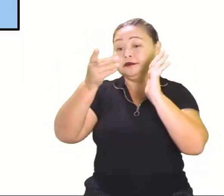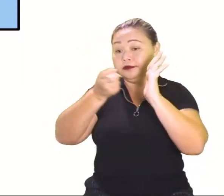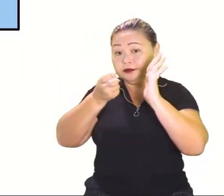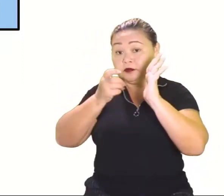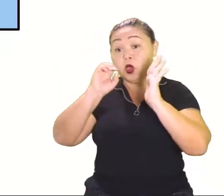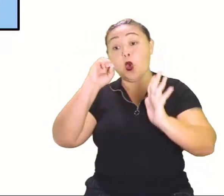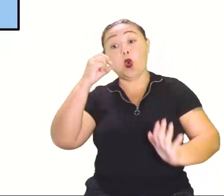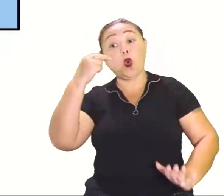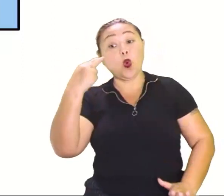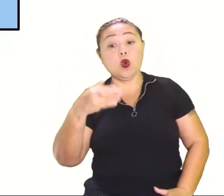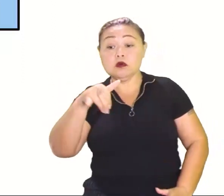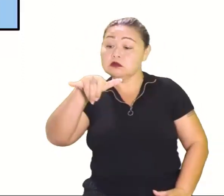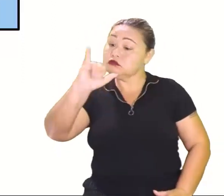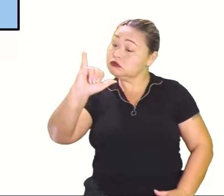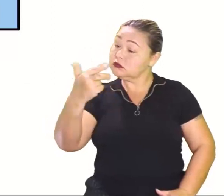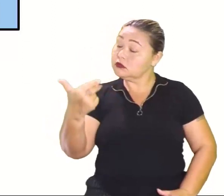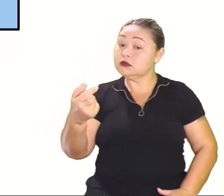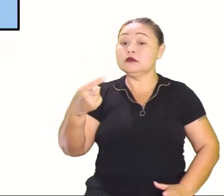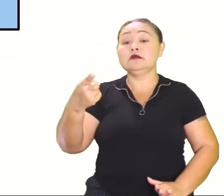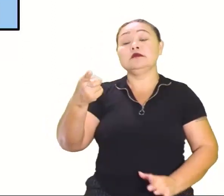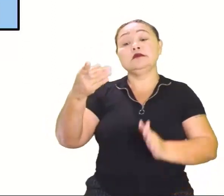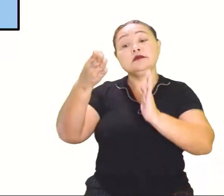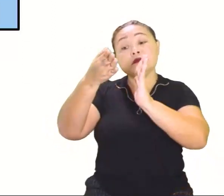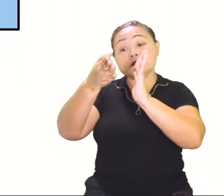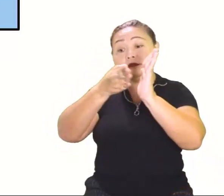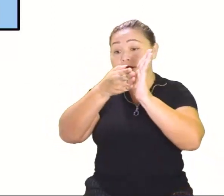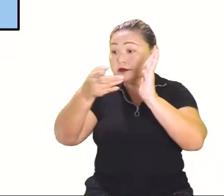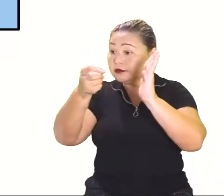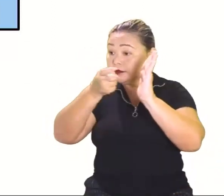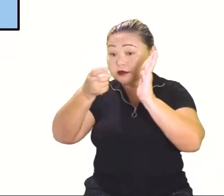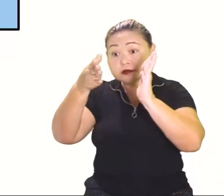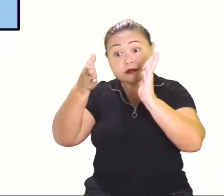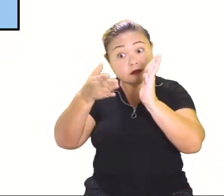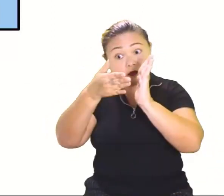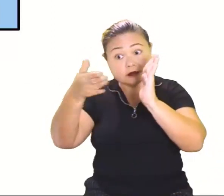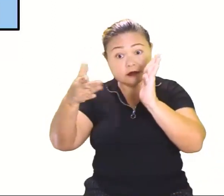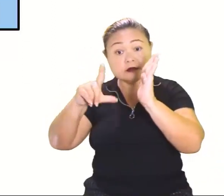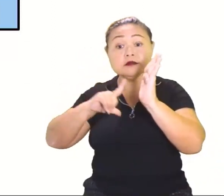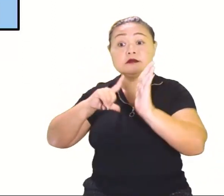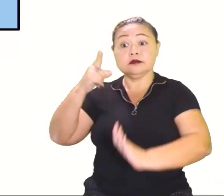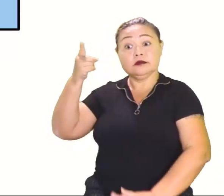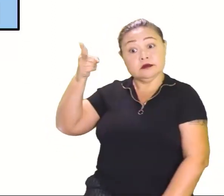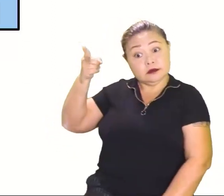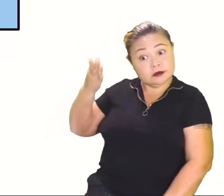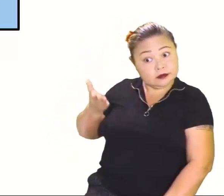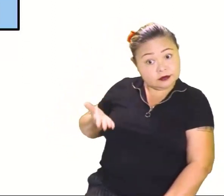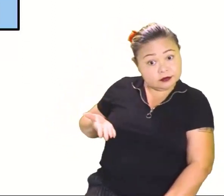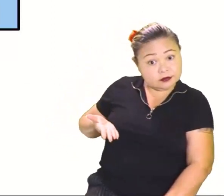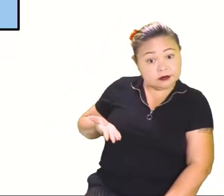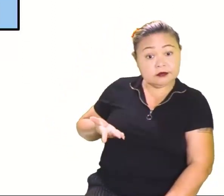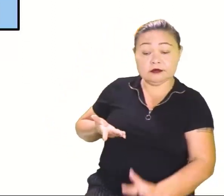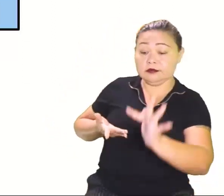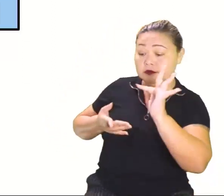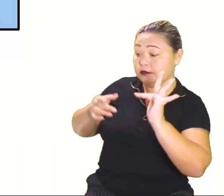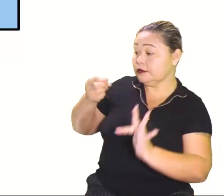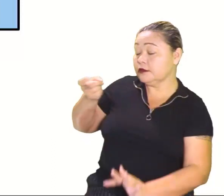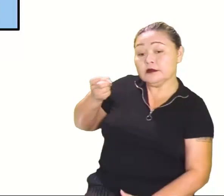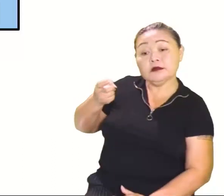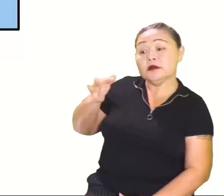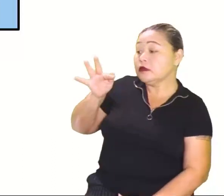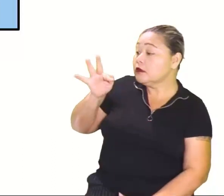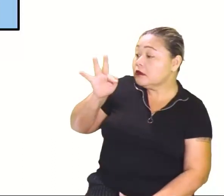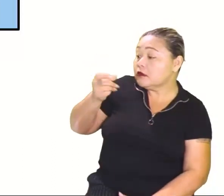x ou y igual ao módulo de x. Então, dentro dessas condições, o f de x vai